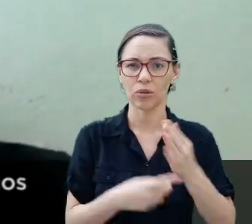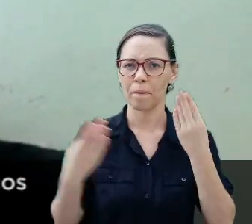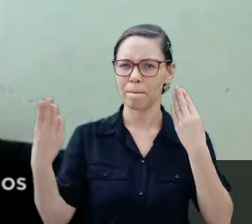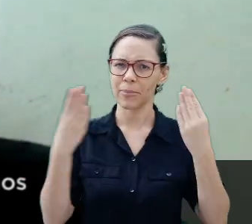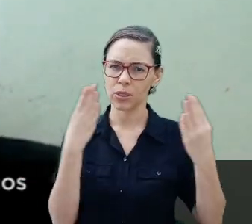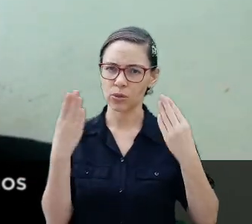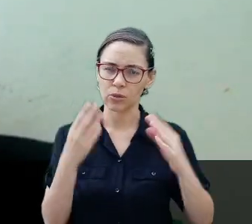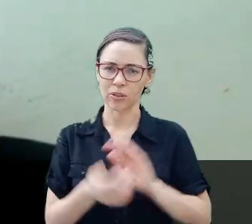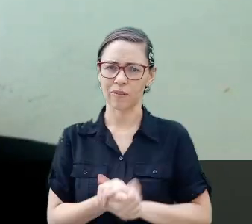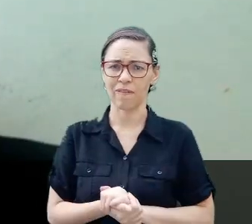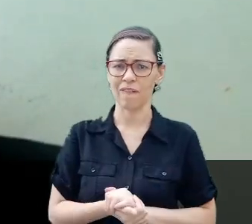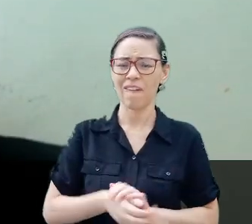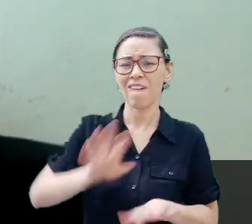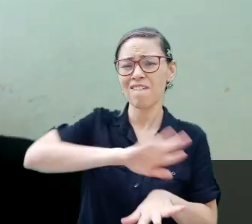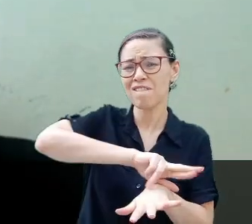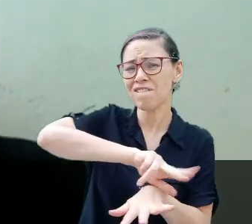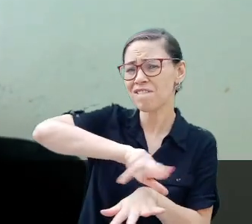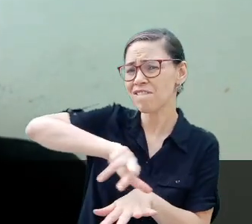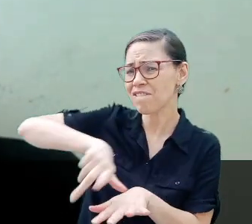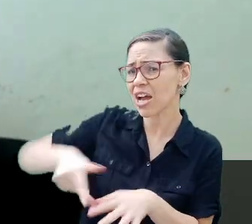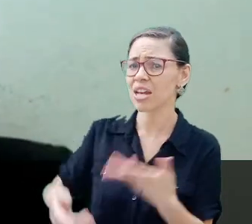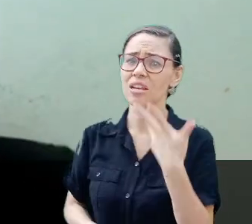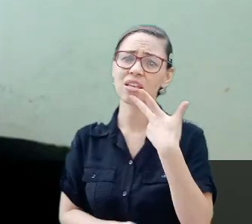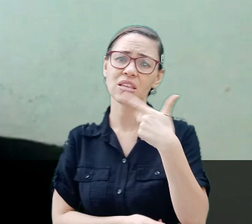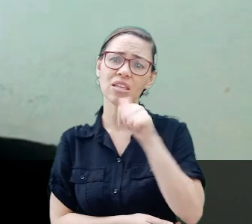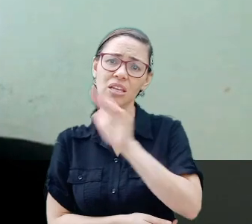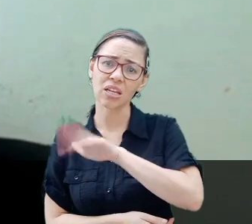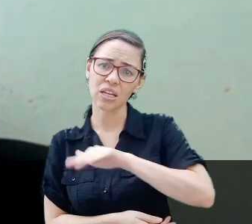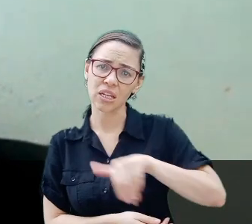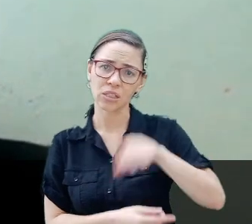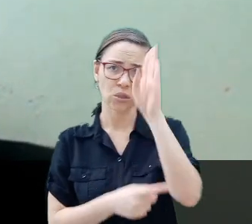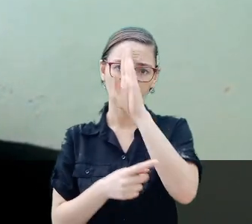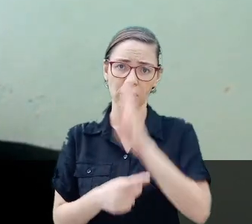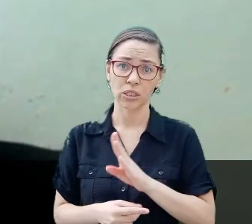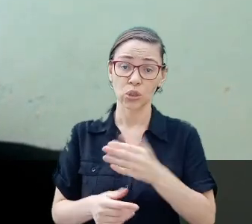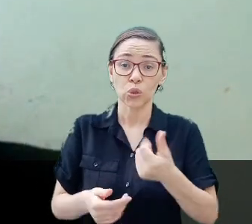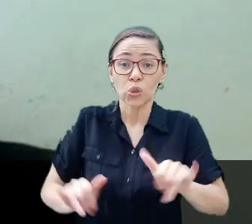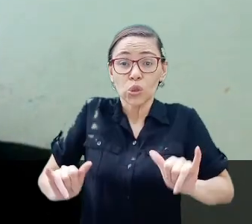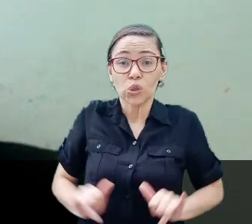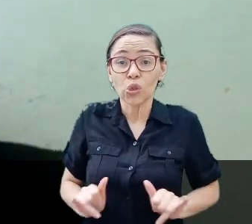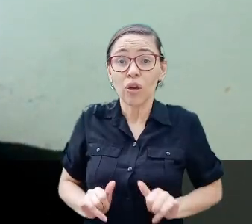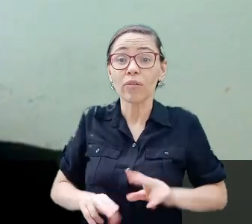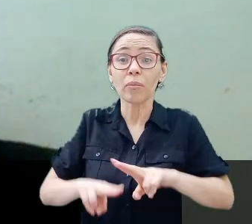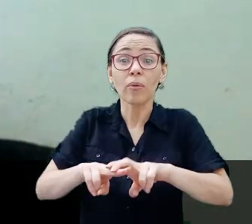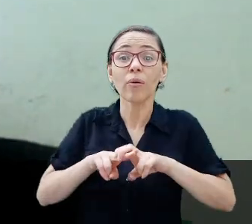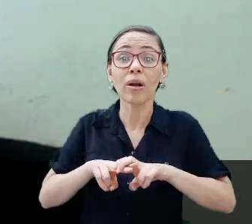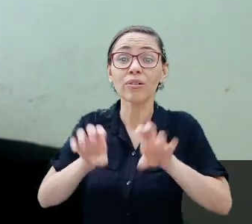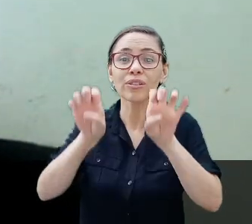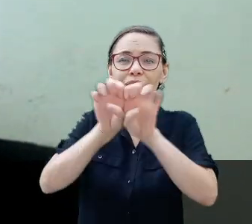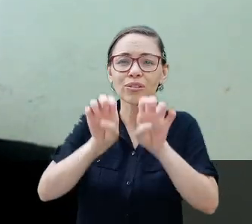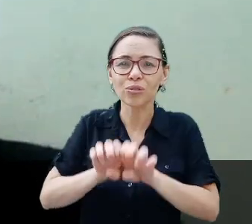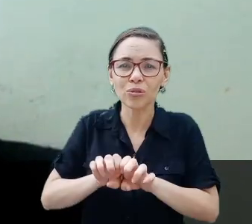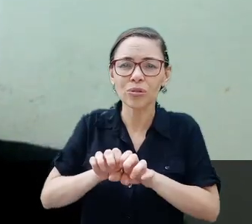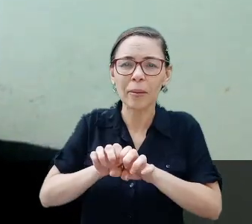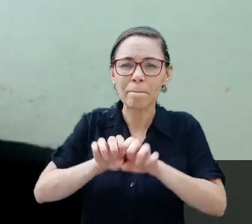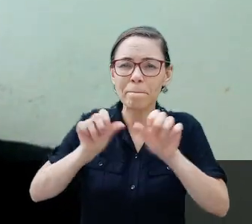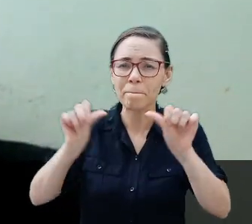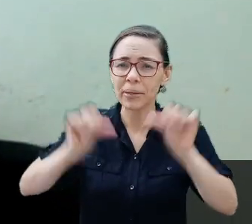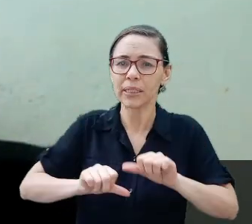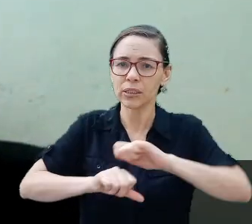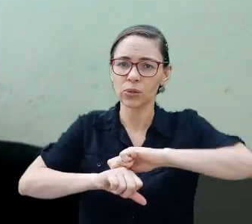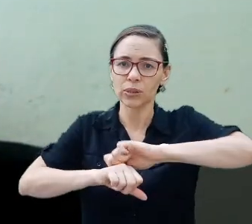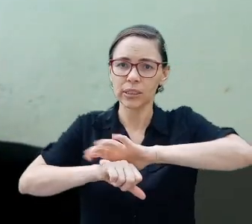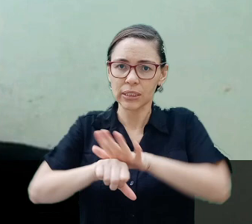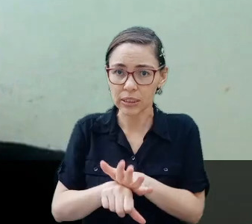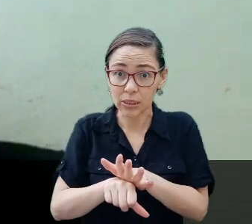Psicologia. Milhares de crianças no nosso país são vítimas do racismo estrutural. E para falar disso, eu